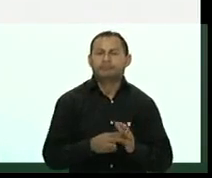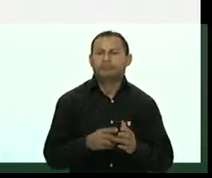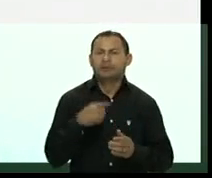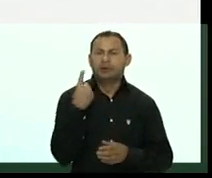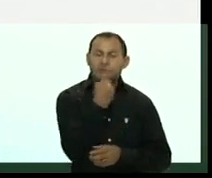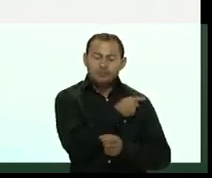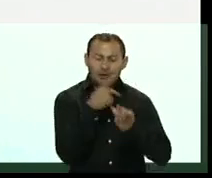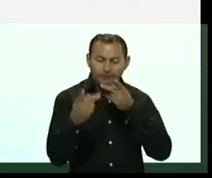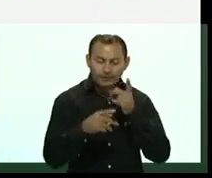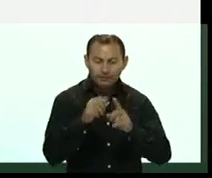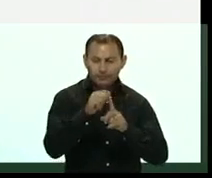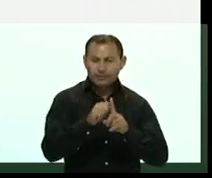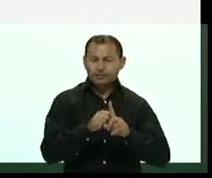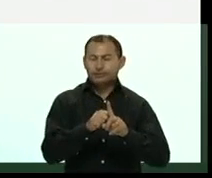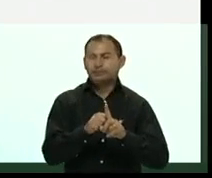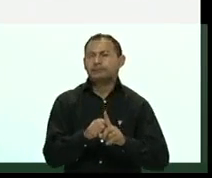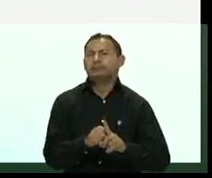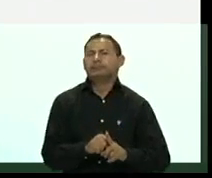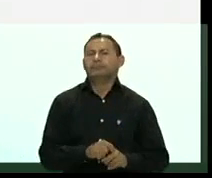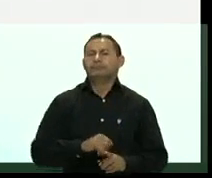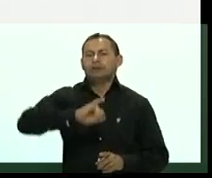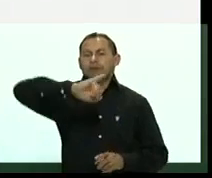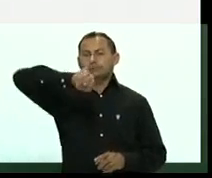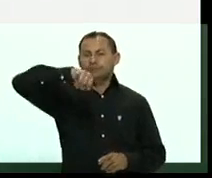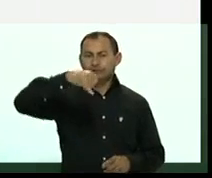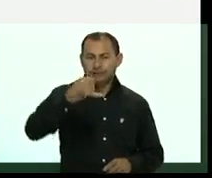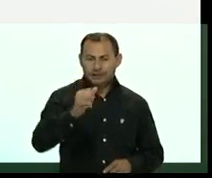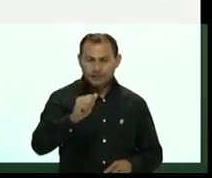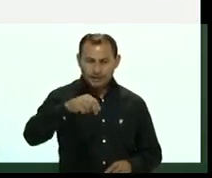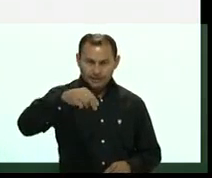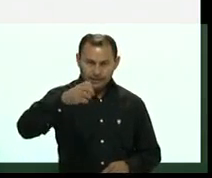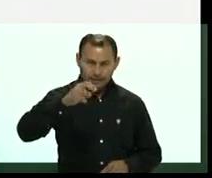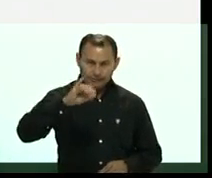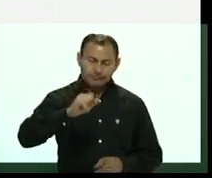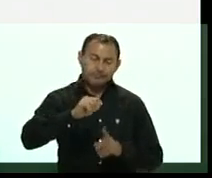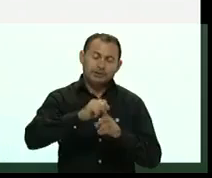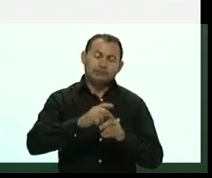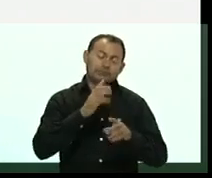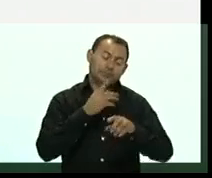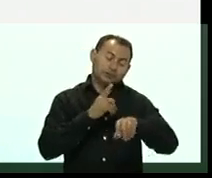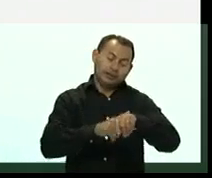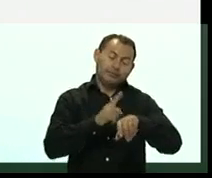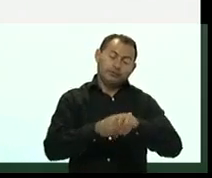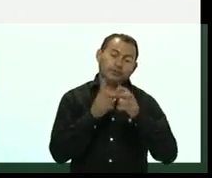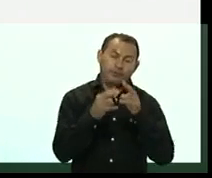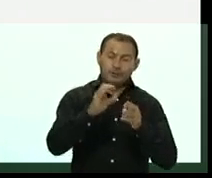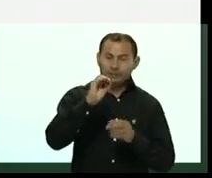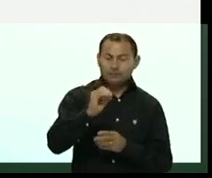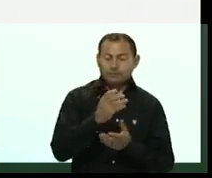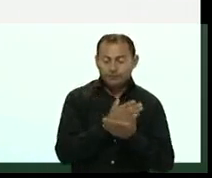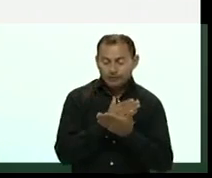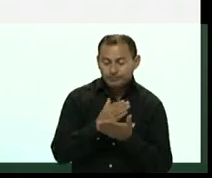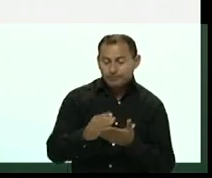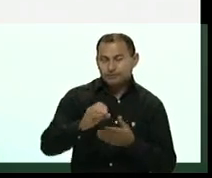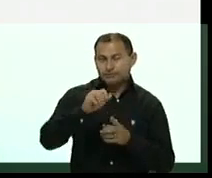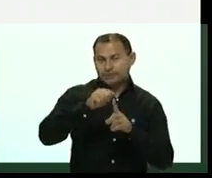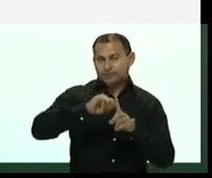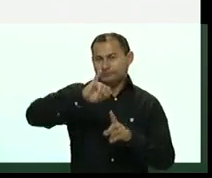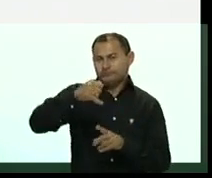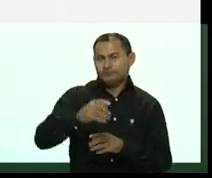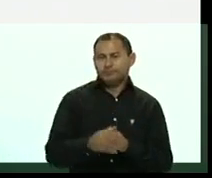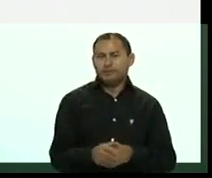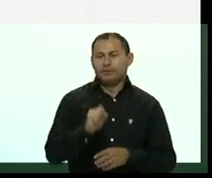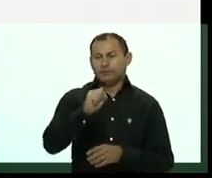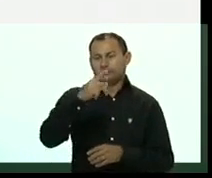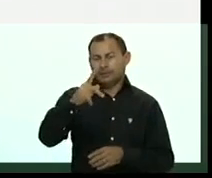estamos falando do mês de janeiro. Então, considerou o meu tempo igual a 0, estou falando lá o início de janeiro, tá? Que é o que a